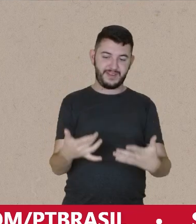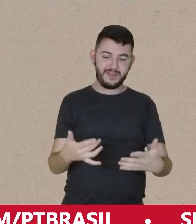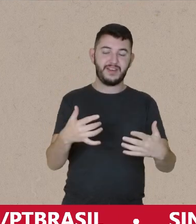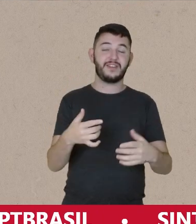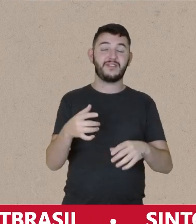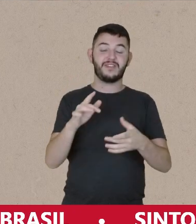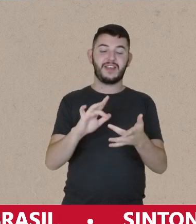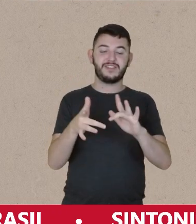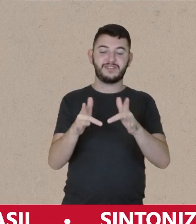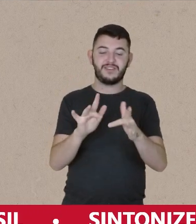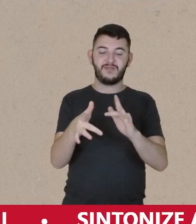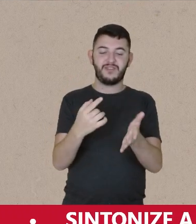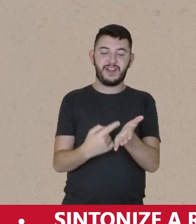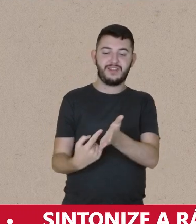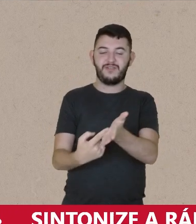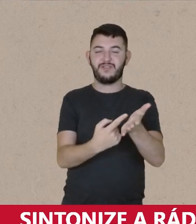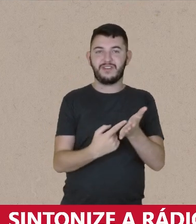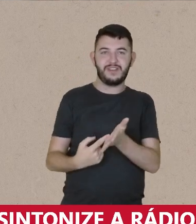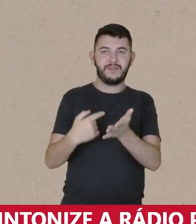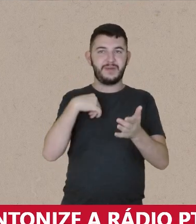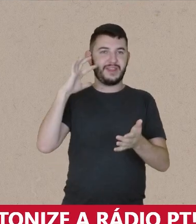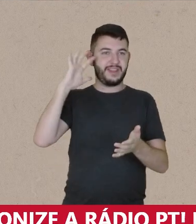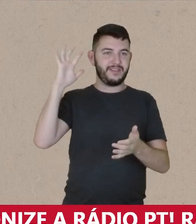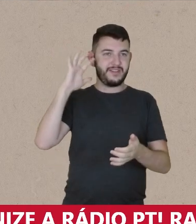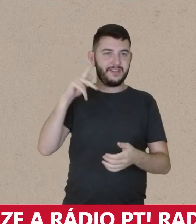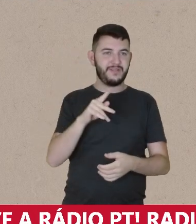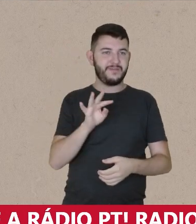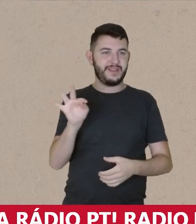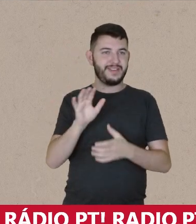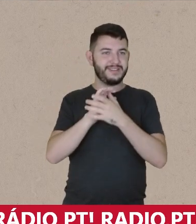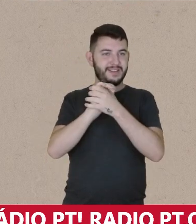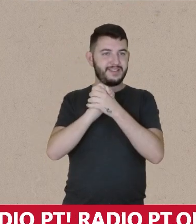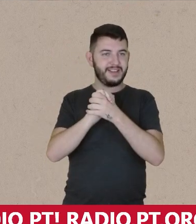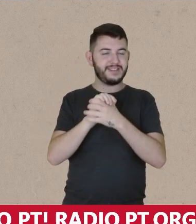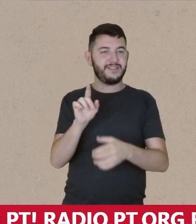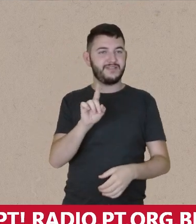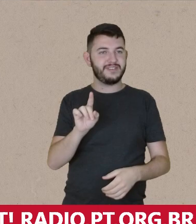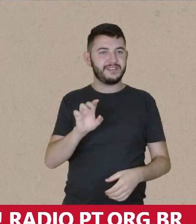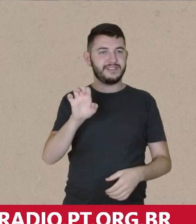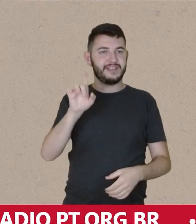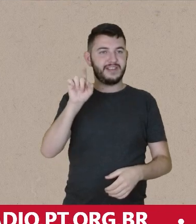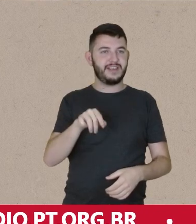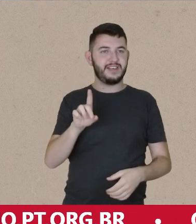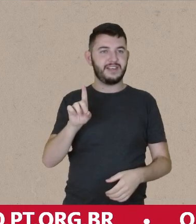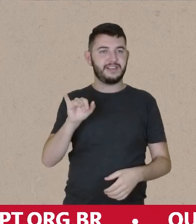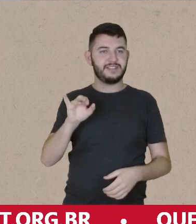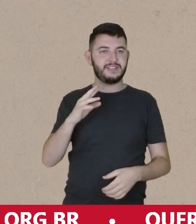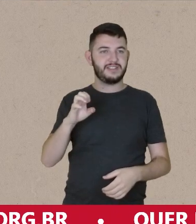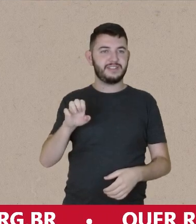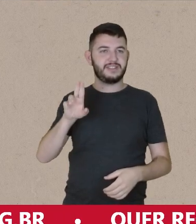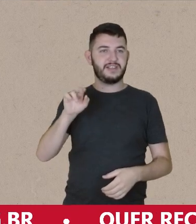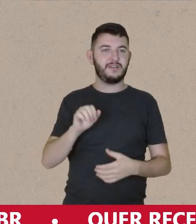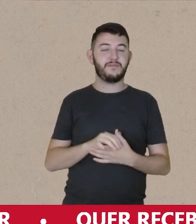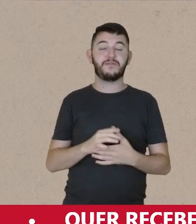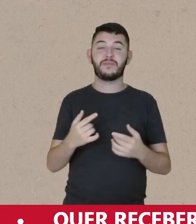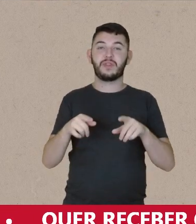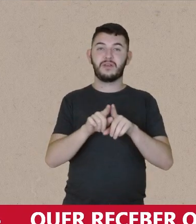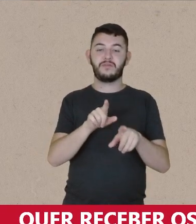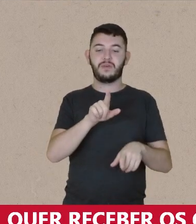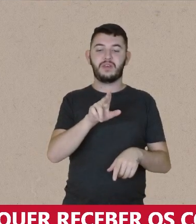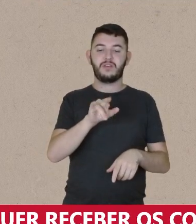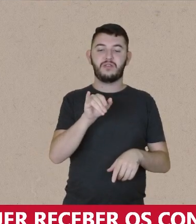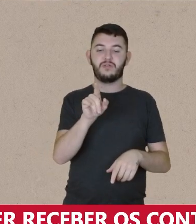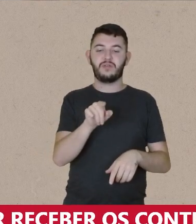do nosso Partido dos Trabalhadores. Saudações, é Dirceu. Newton Mário Miranda. O Luiz Felipe Peralta diz